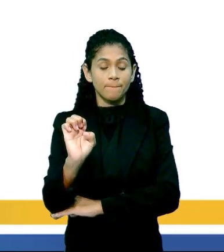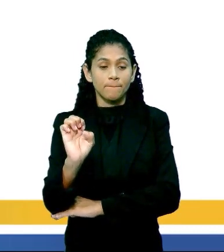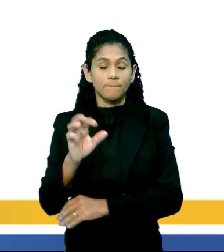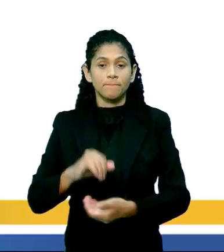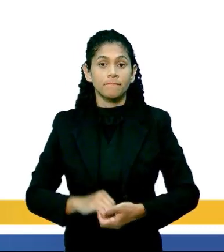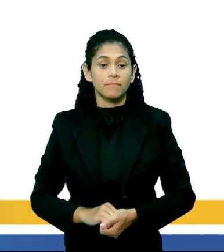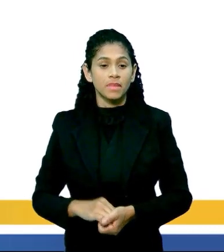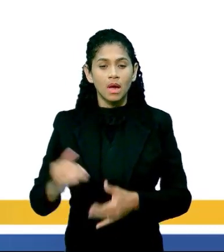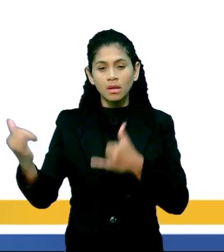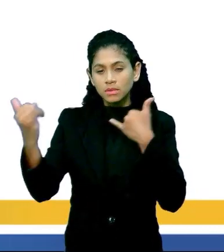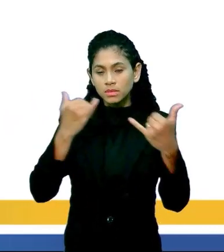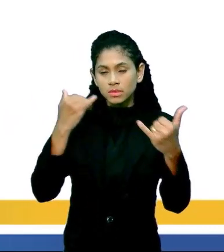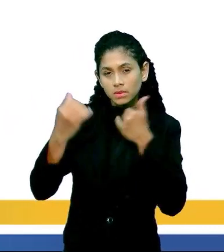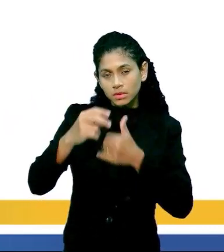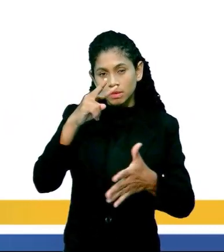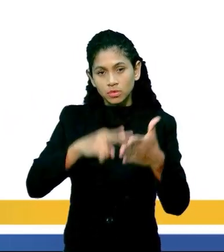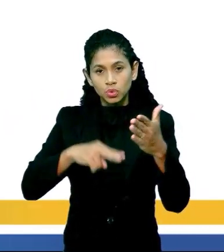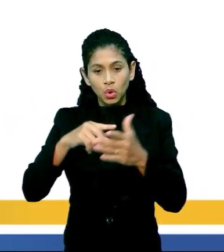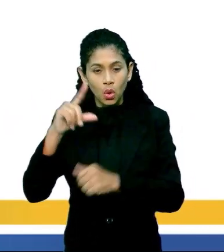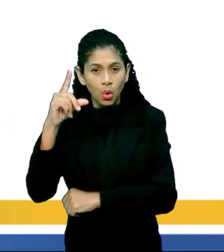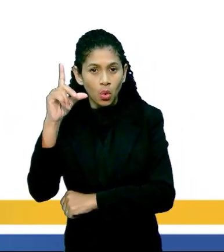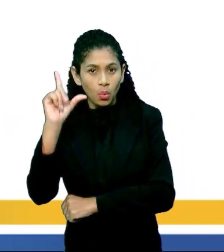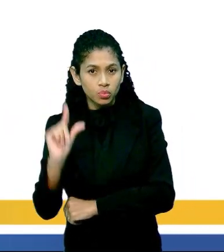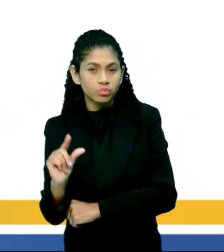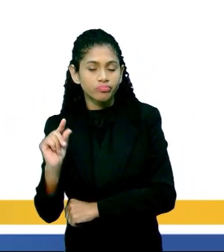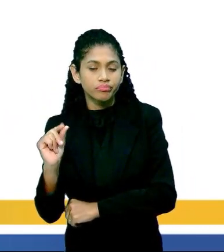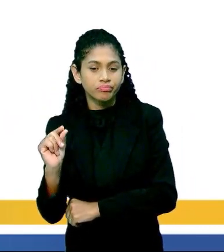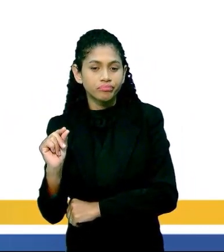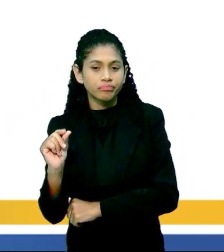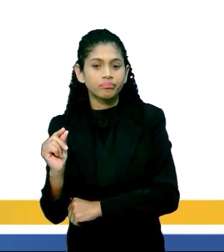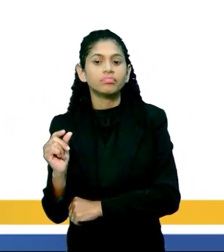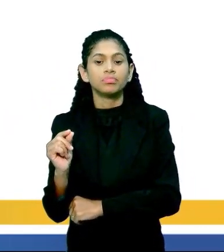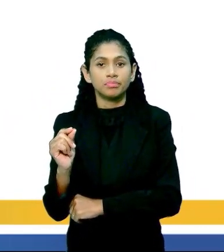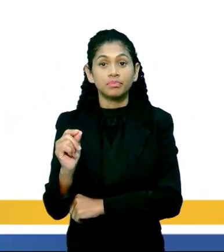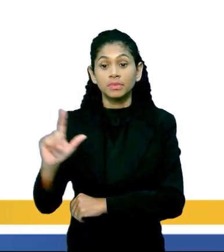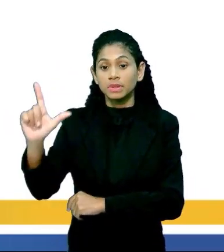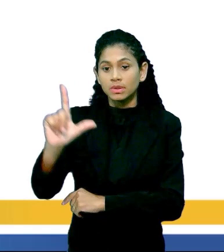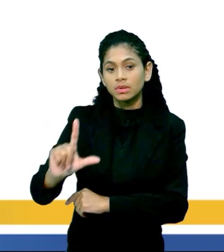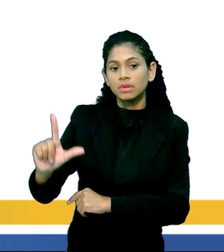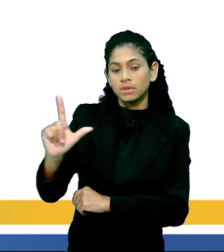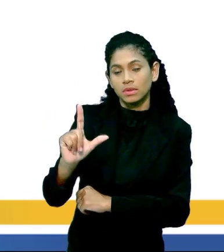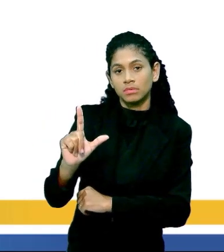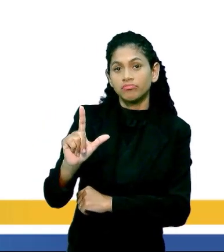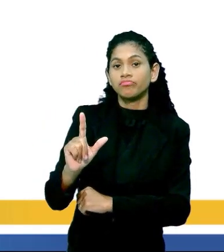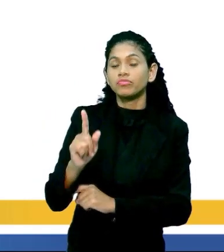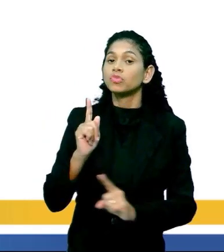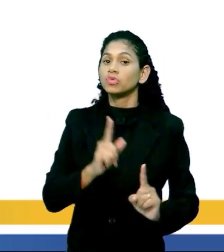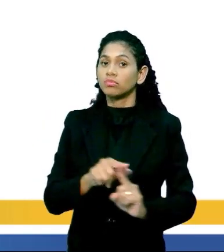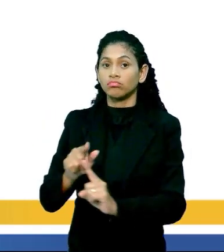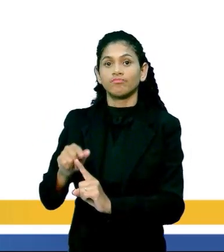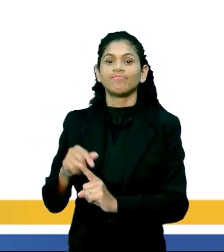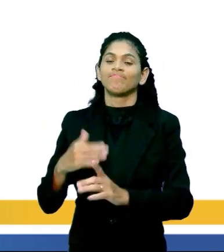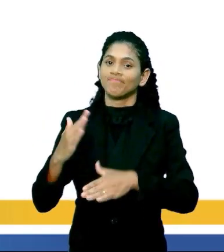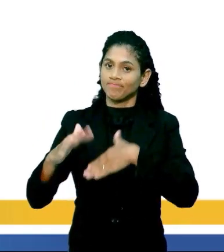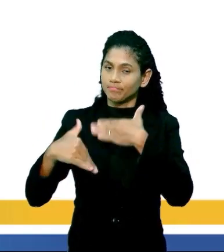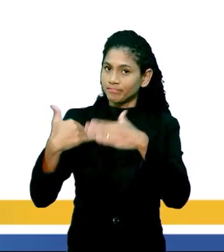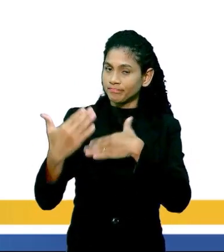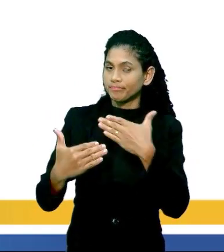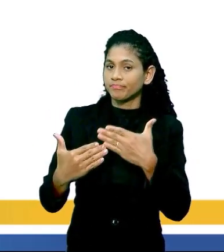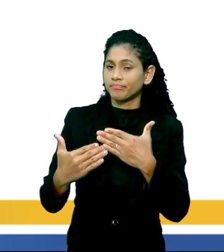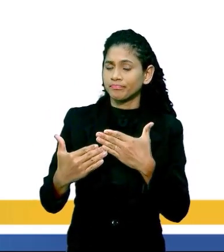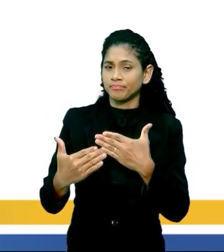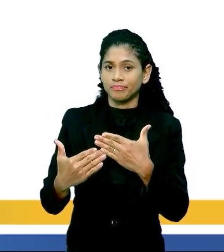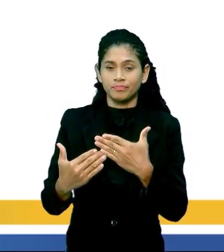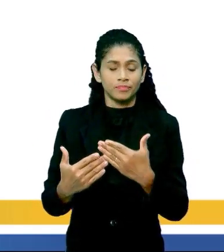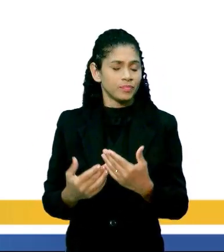E. Informar os leitores o baixo valor literário desse tipo de produção. Então, é impossível falar em baixo